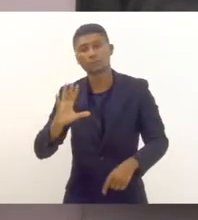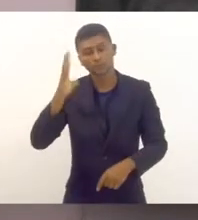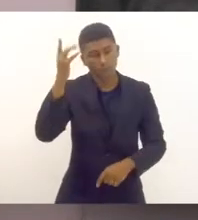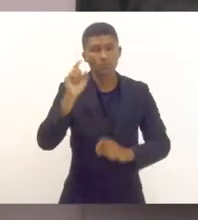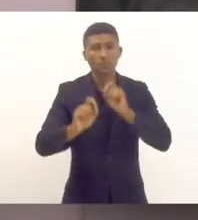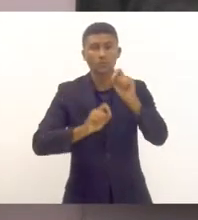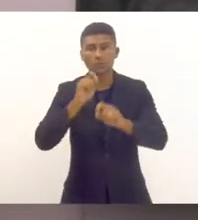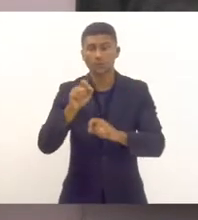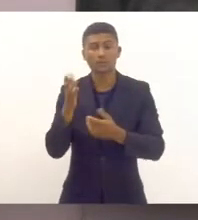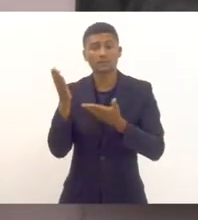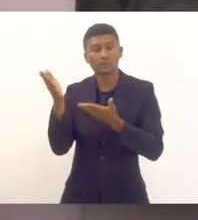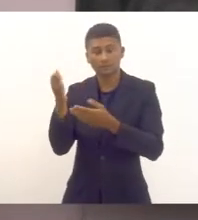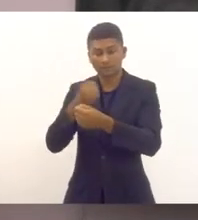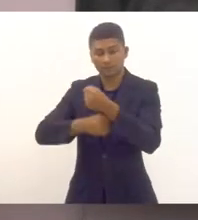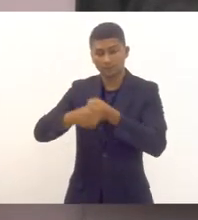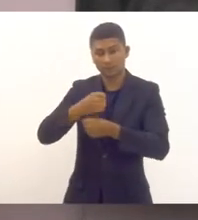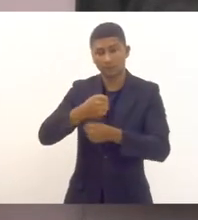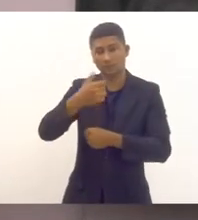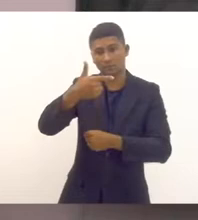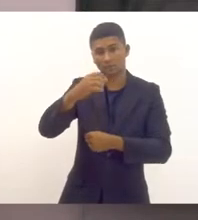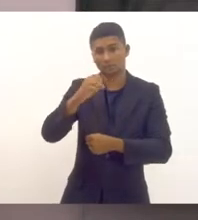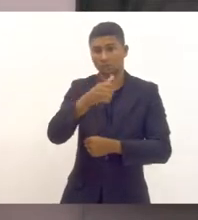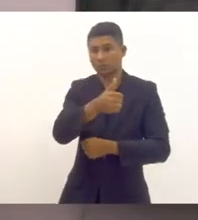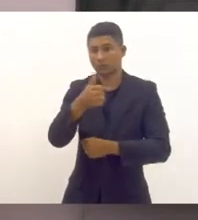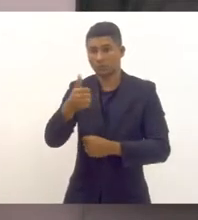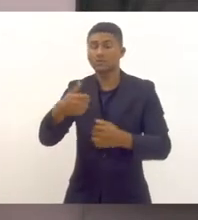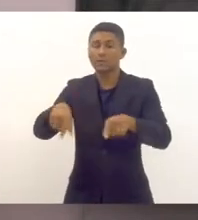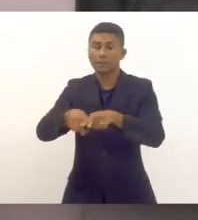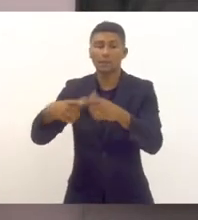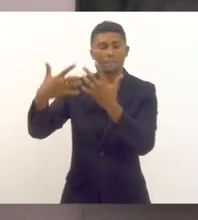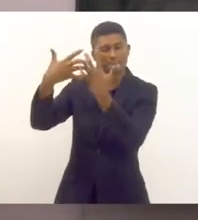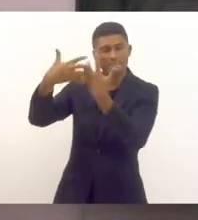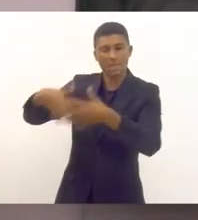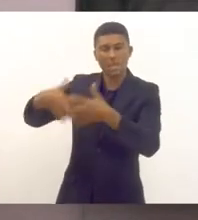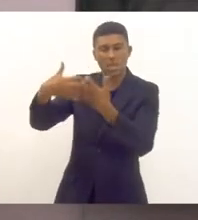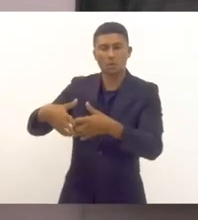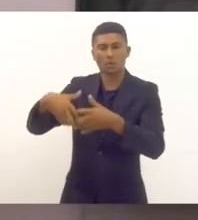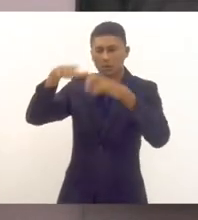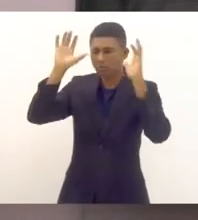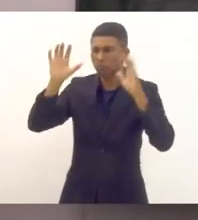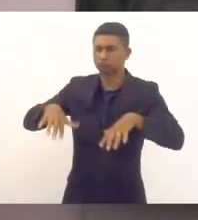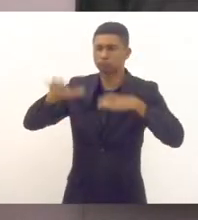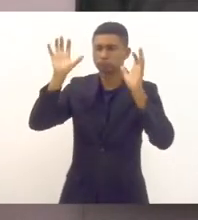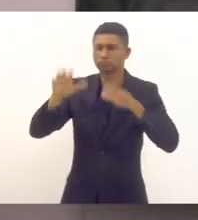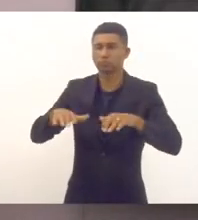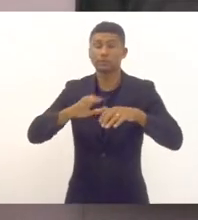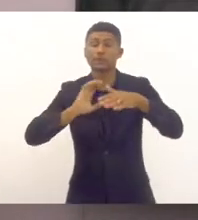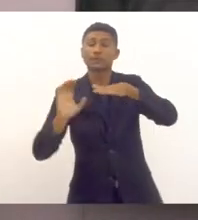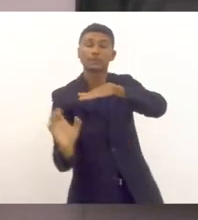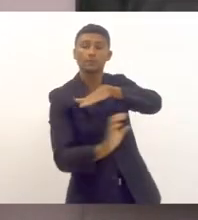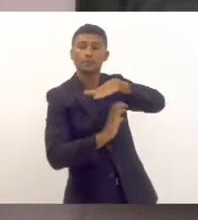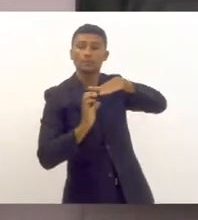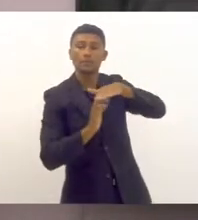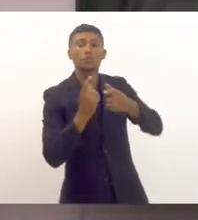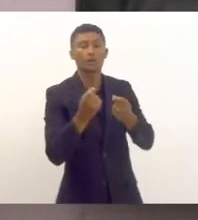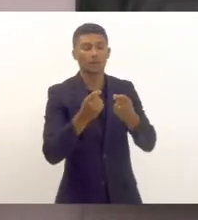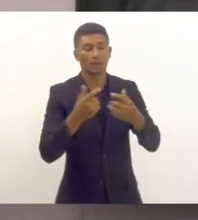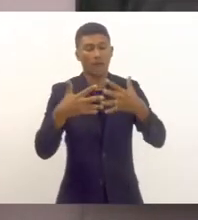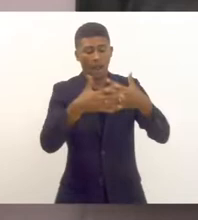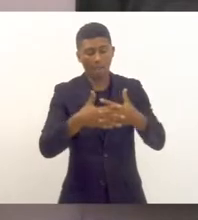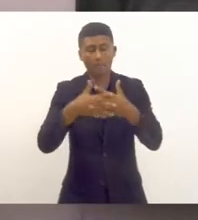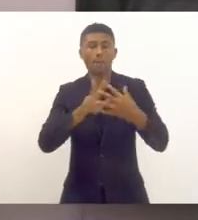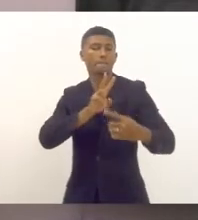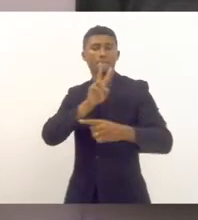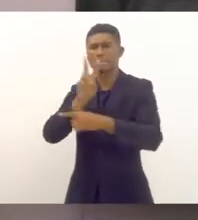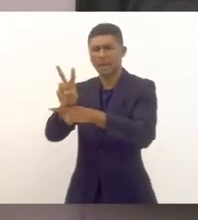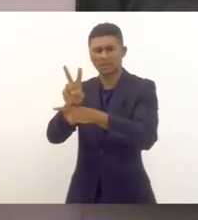da região serrana em 2011 e agora em Petrópolis, as empresas colocam seus veículos sem cobrar um centavo.